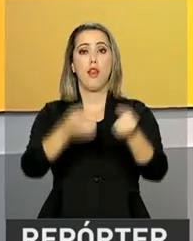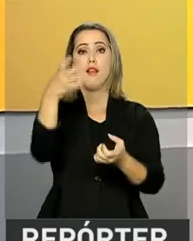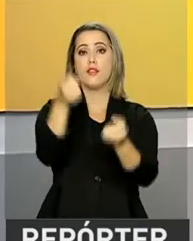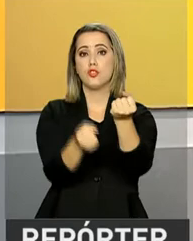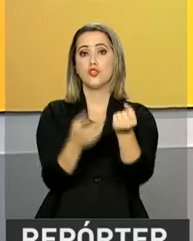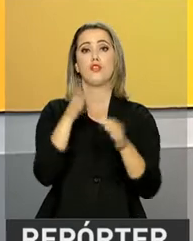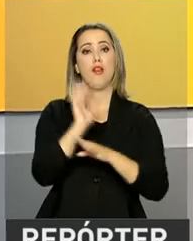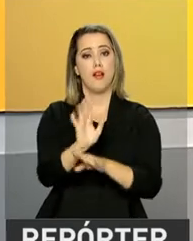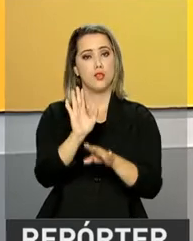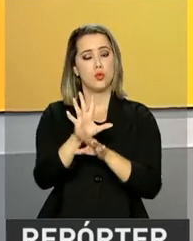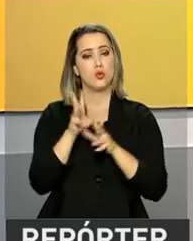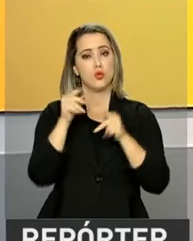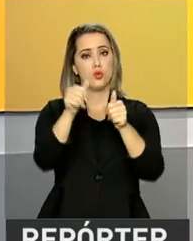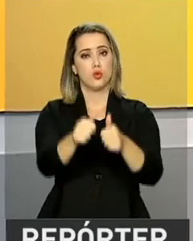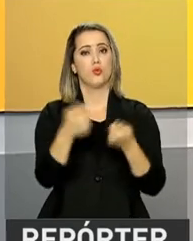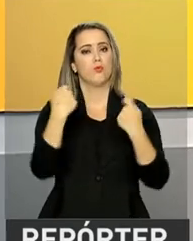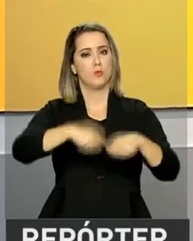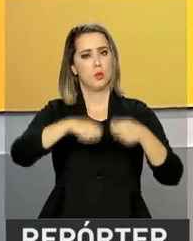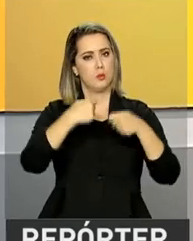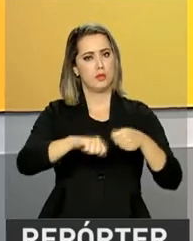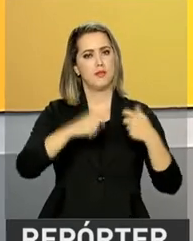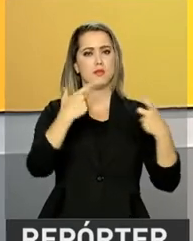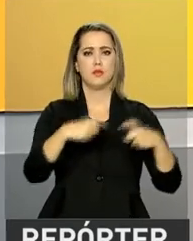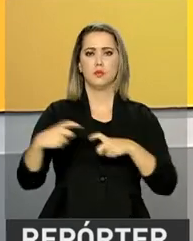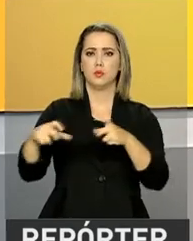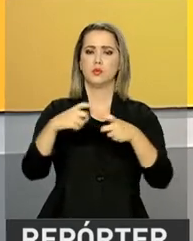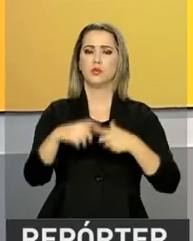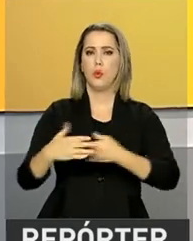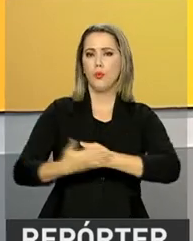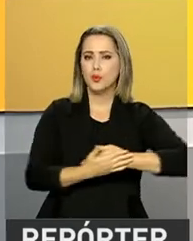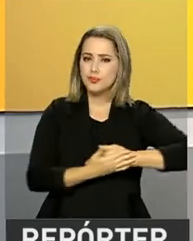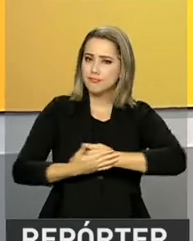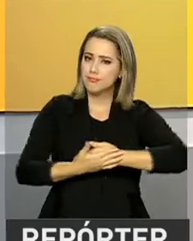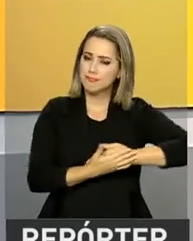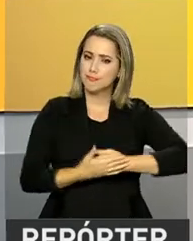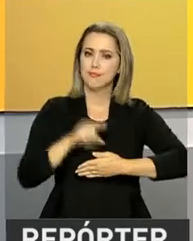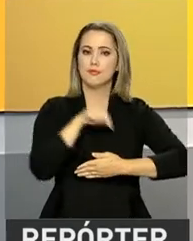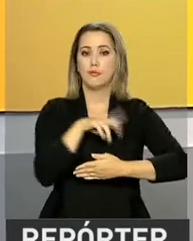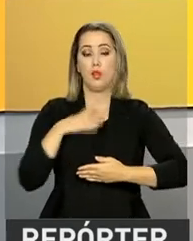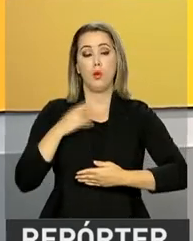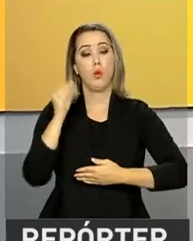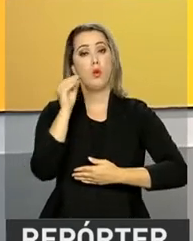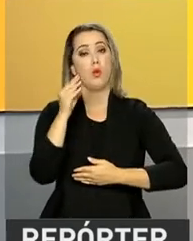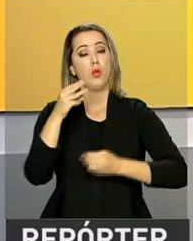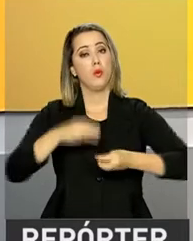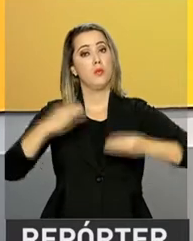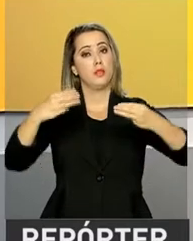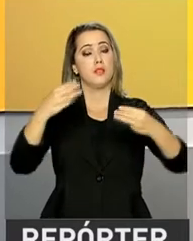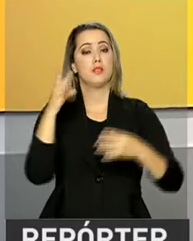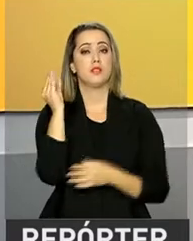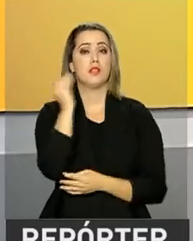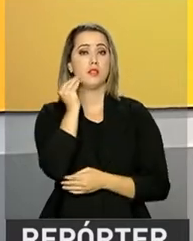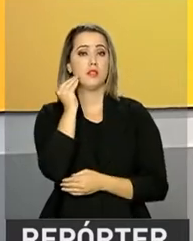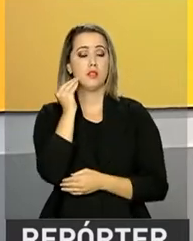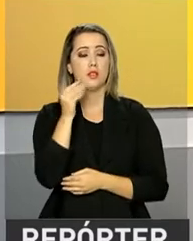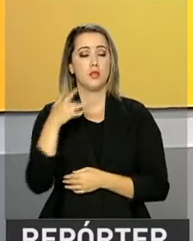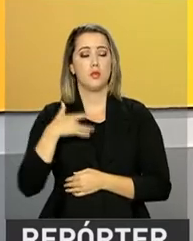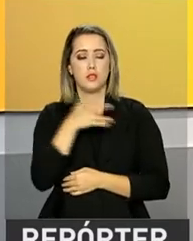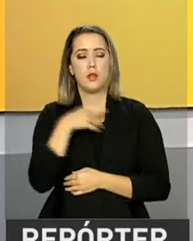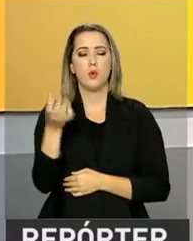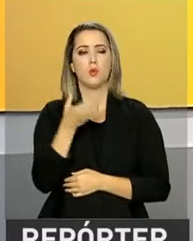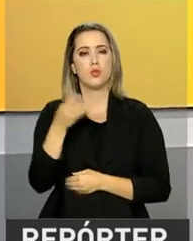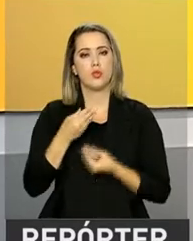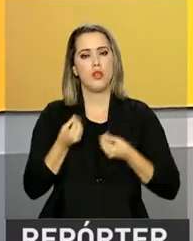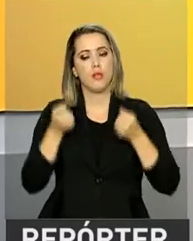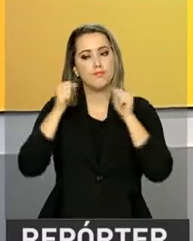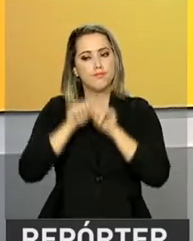conseguem atender toda a demanda local dos bebês prematuros. E o Ministério da Saúde quer levar essa iniciativa